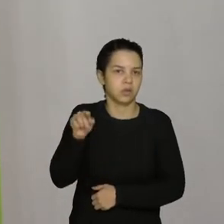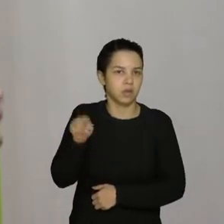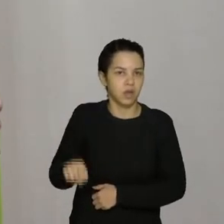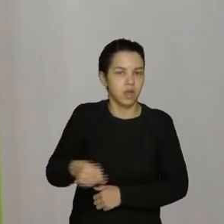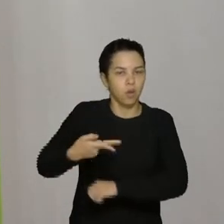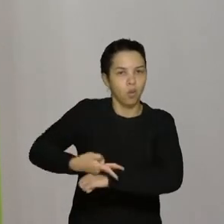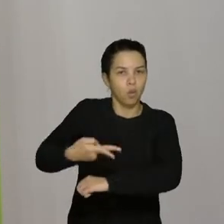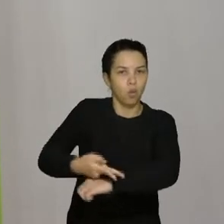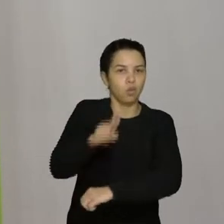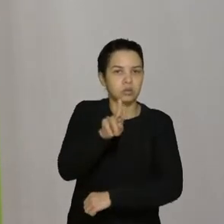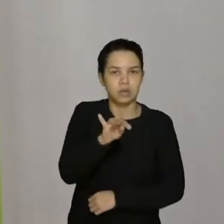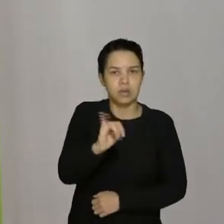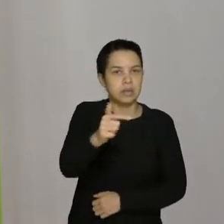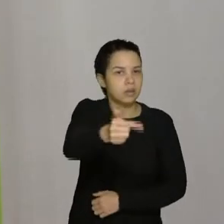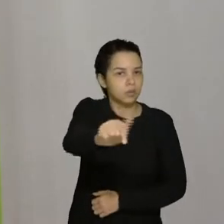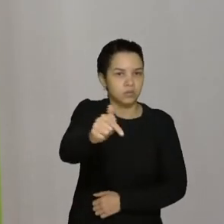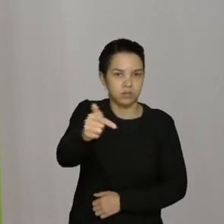UTI.